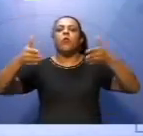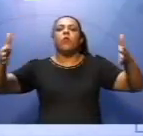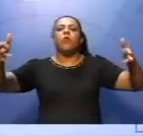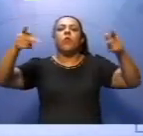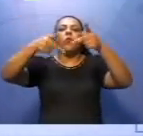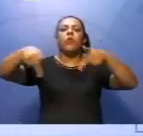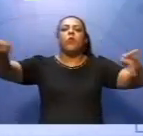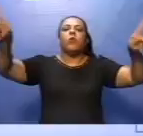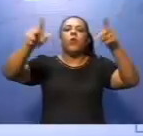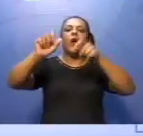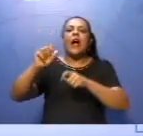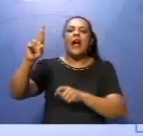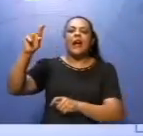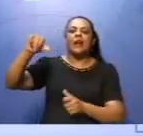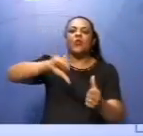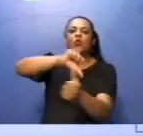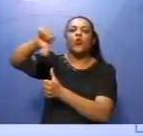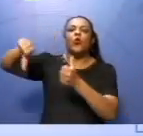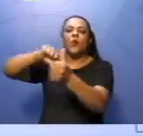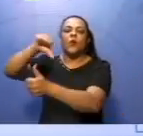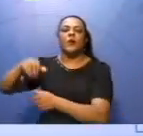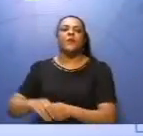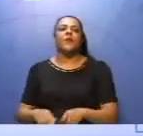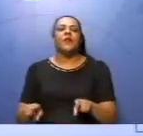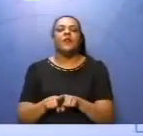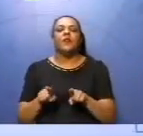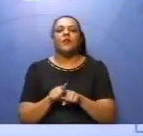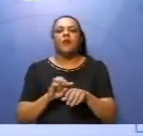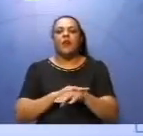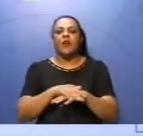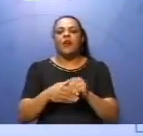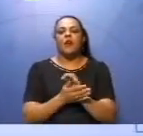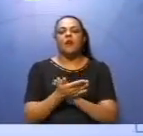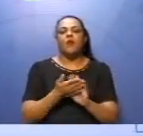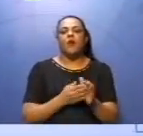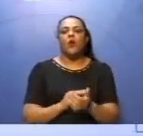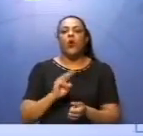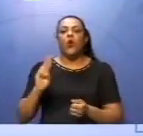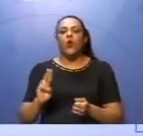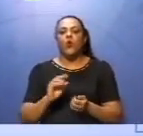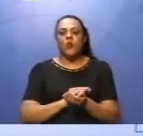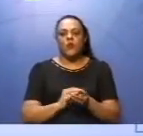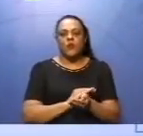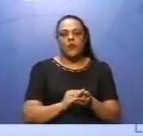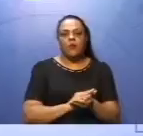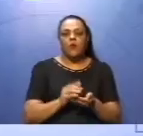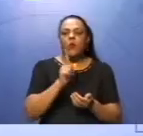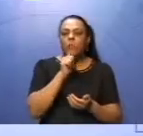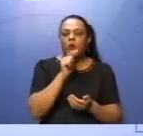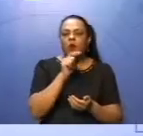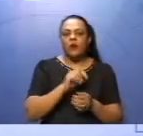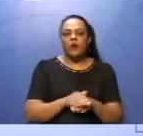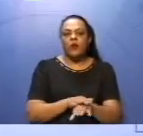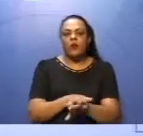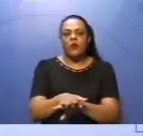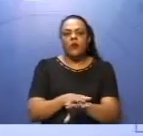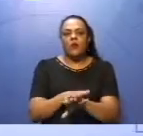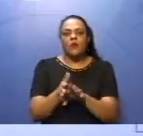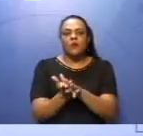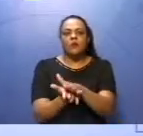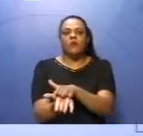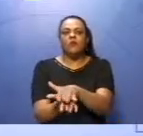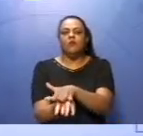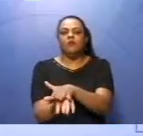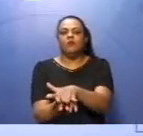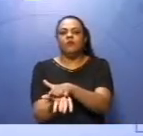ar. A lavagem correta das mãos. A gente precisa usar bastante sabão e água, esfregar a palma da mão,